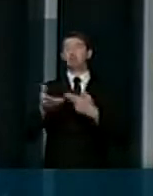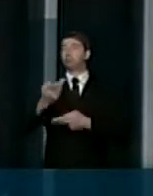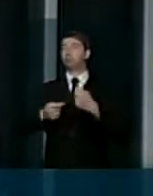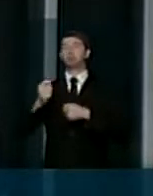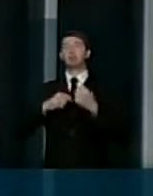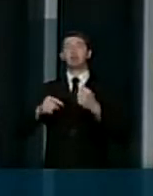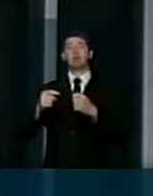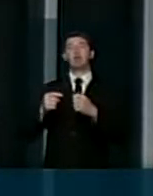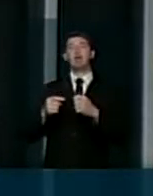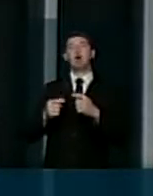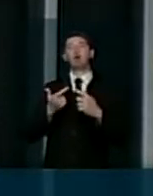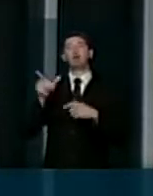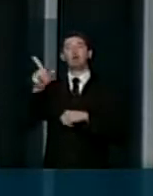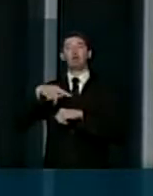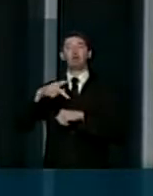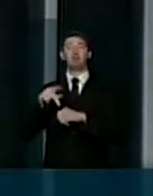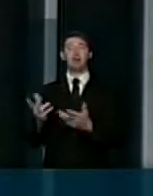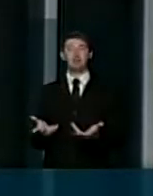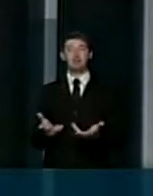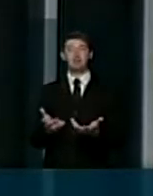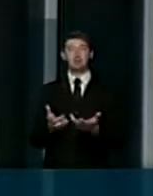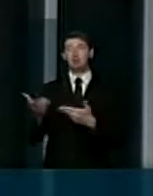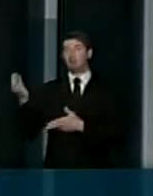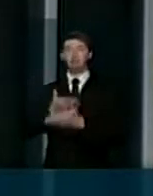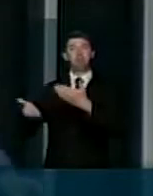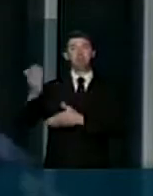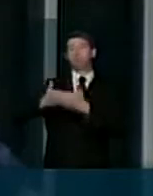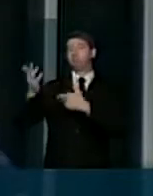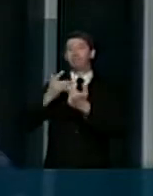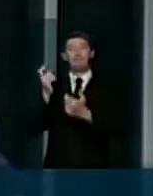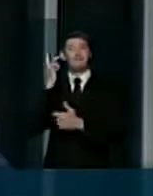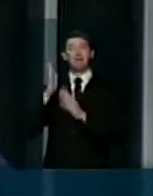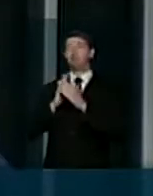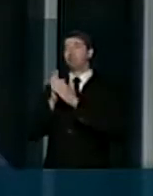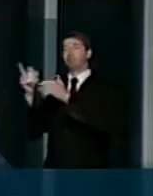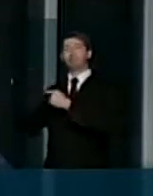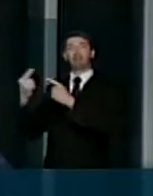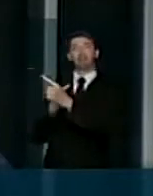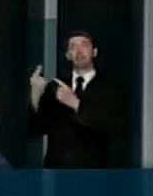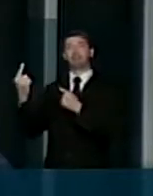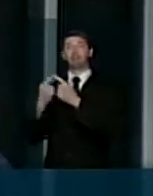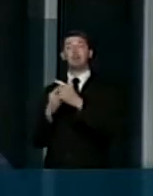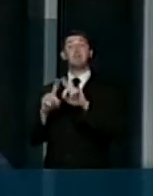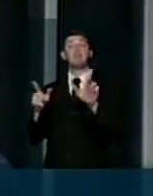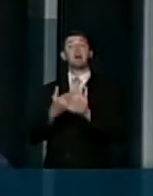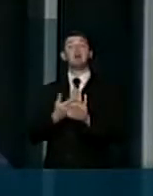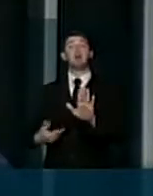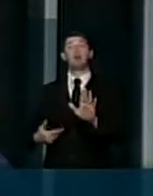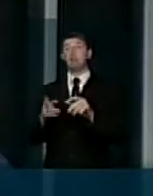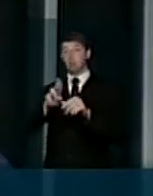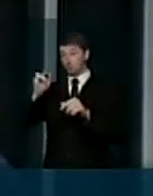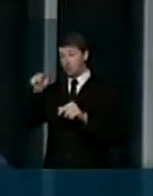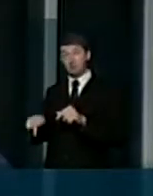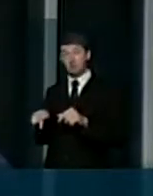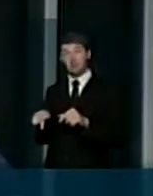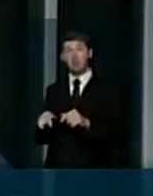transações comerciais internacionais. Claro que o estado, para utilizar essa capacidade portuária,